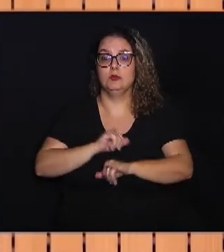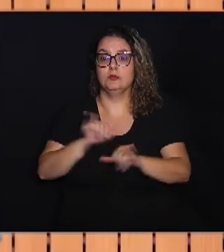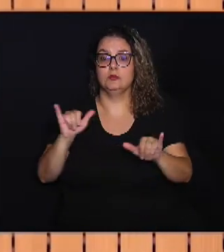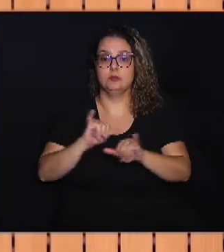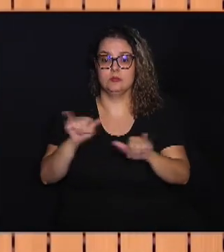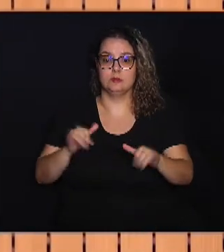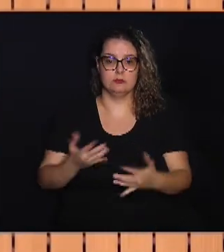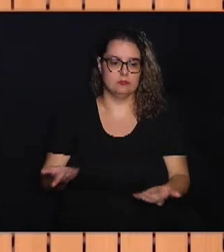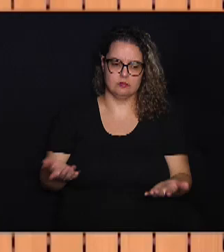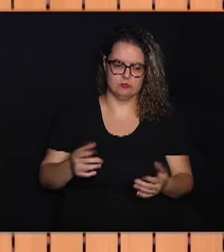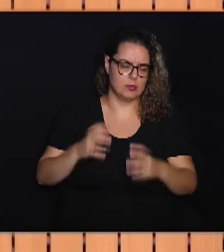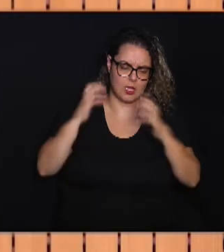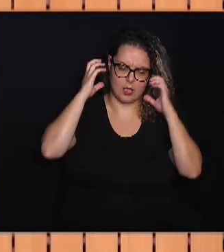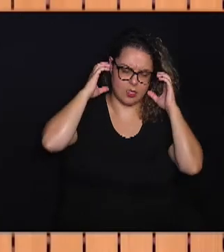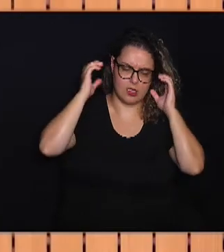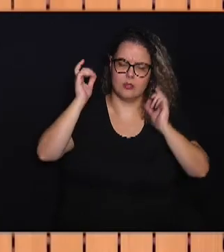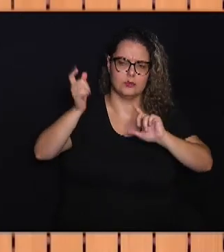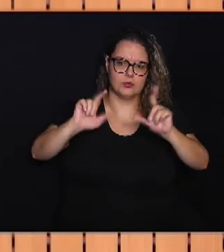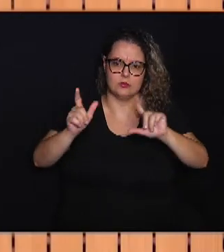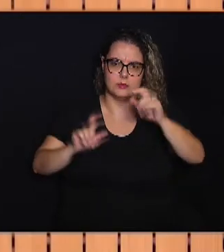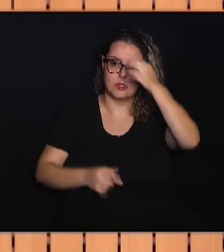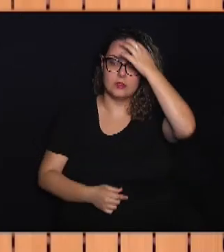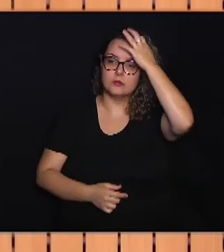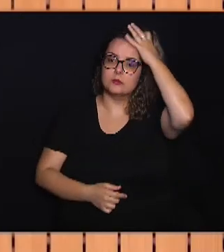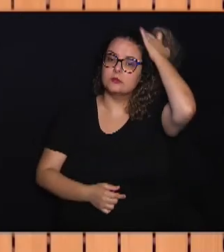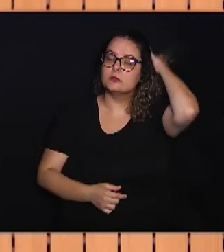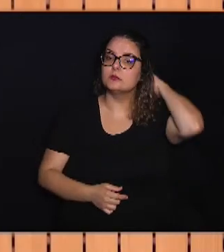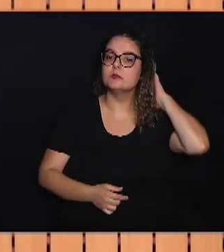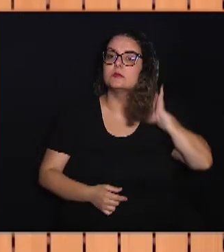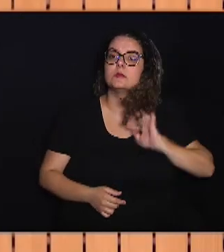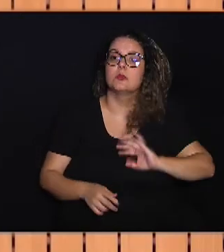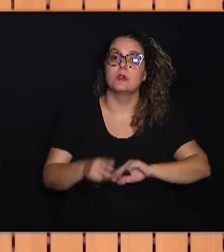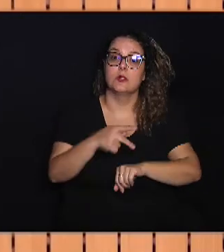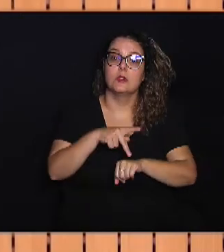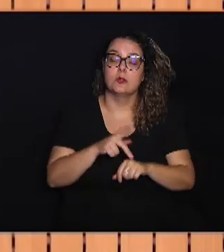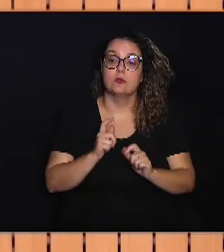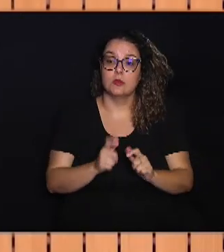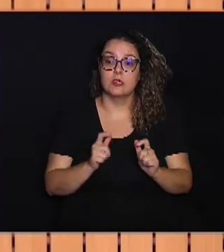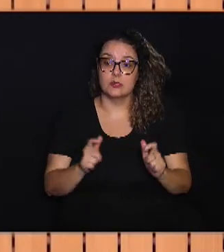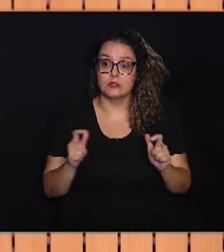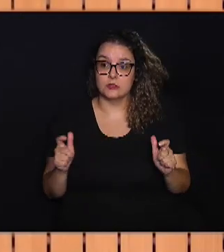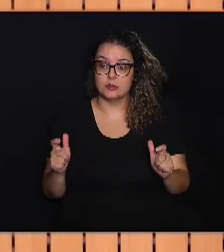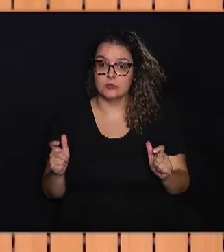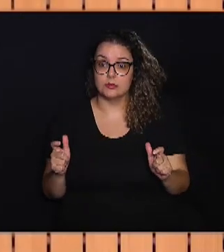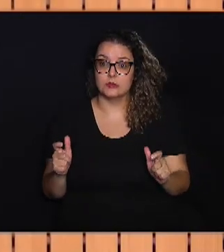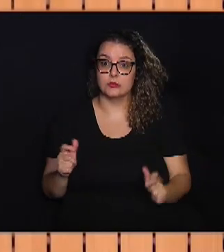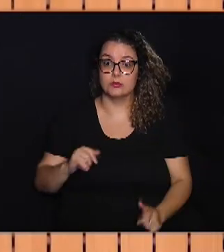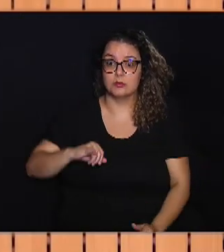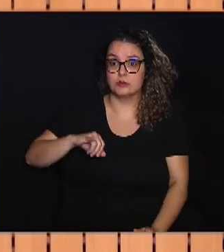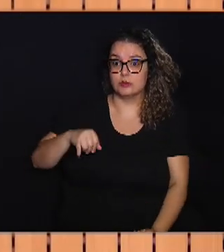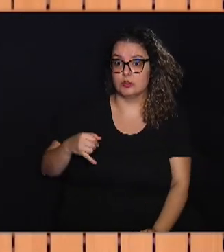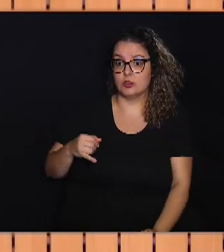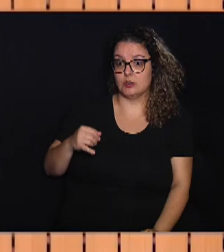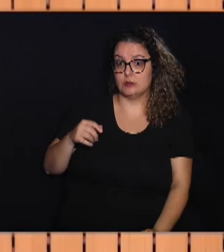anunciaram, jornais, rádio, televisão, que o país estava crescendo. JP Morgan